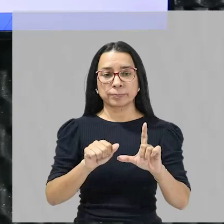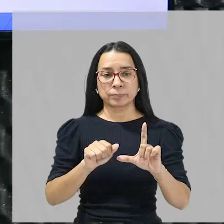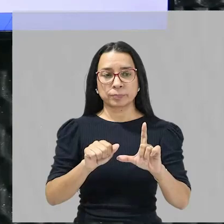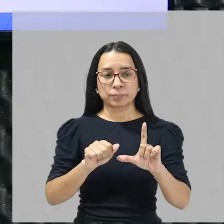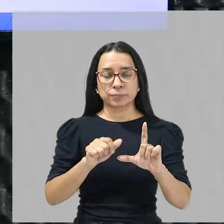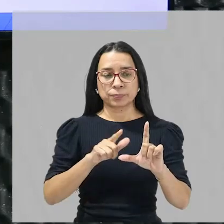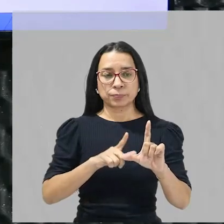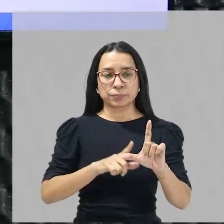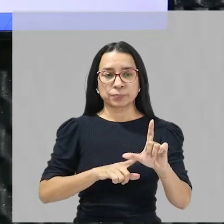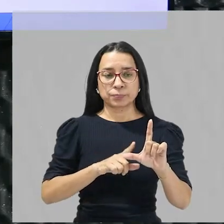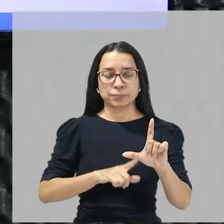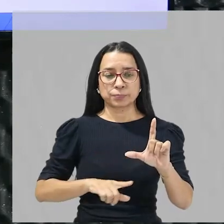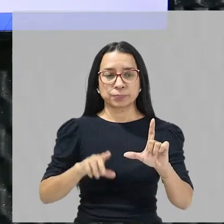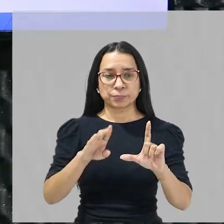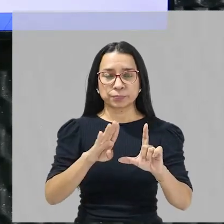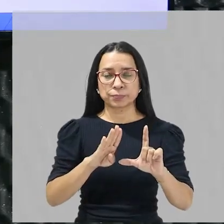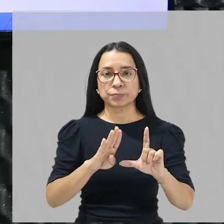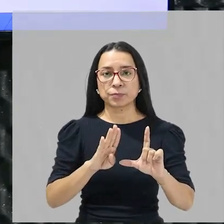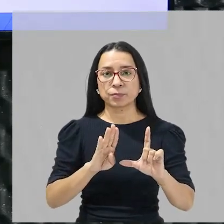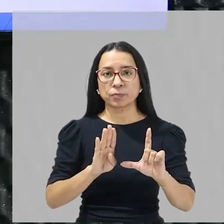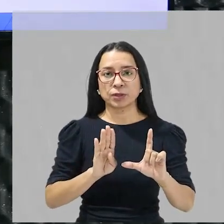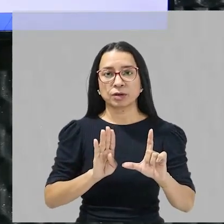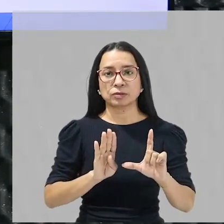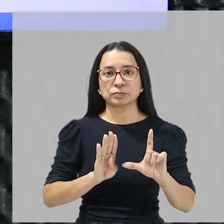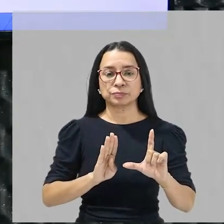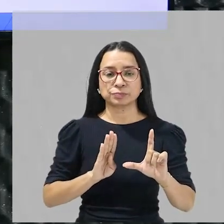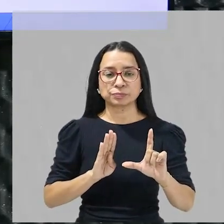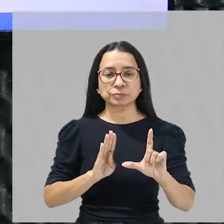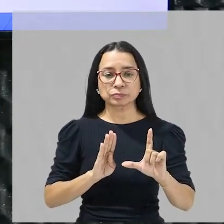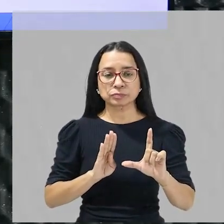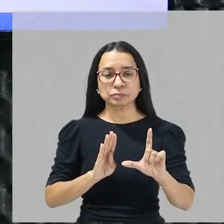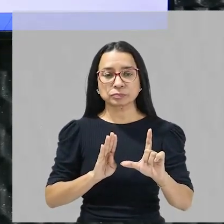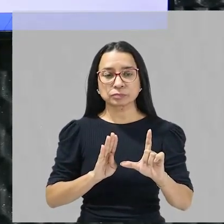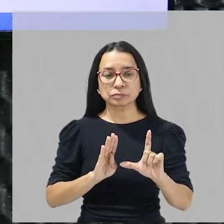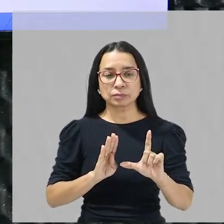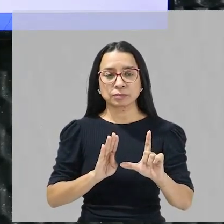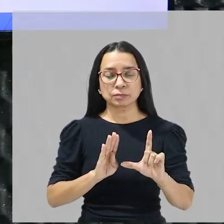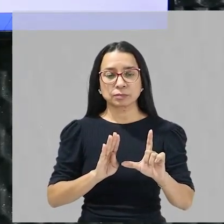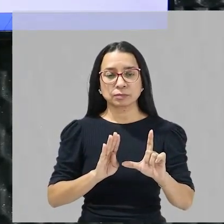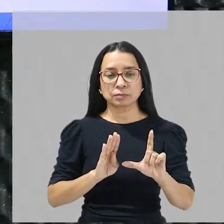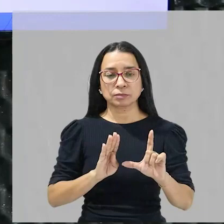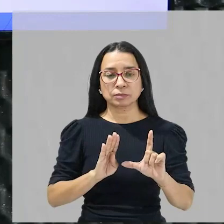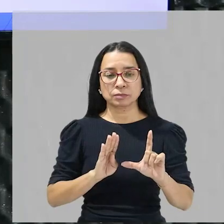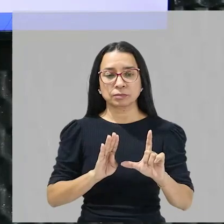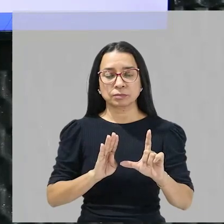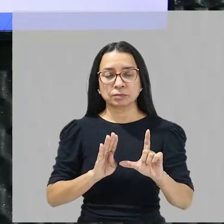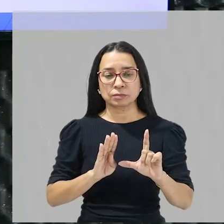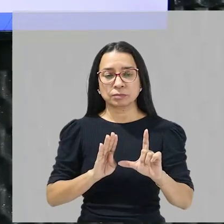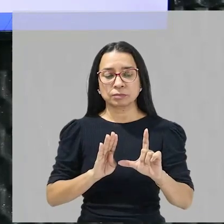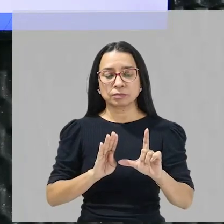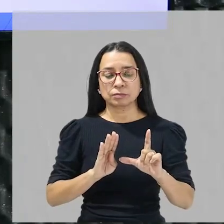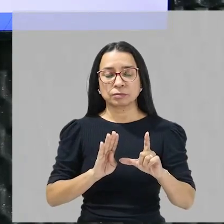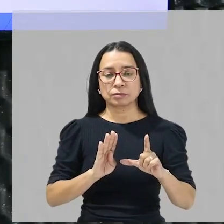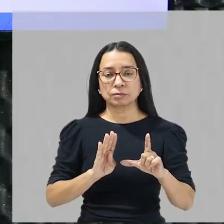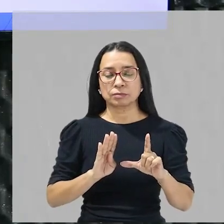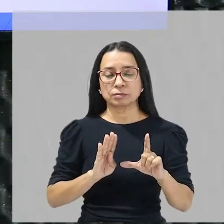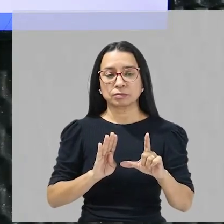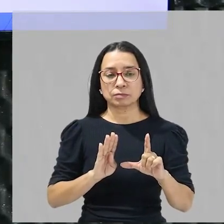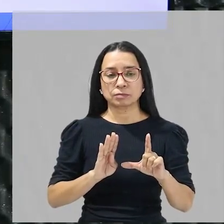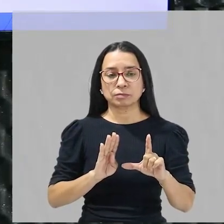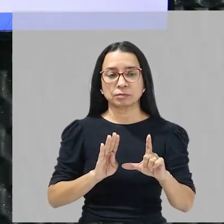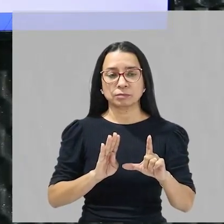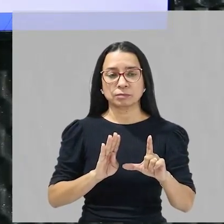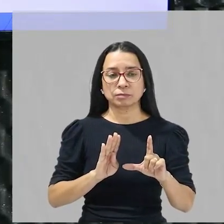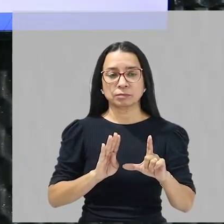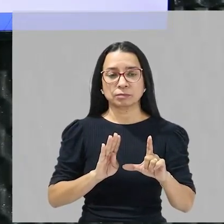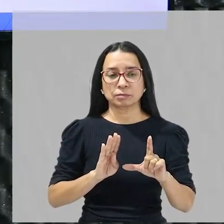que 3. Letra B. S é igual a x pertence aos reais, tal que x menor que 2 ou